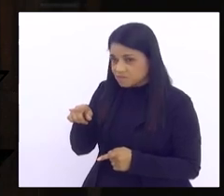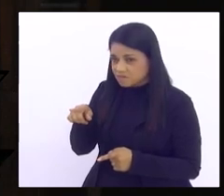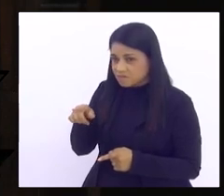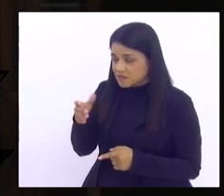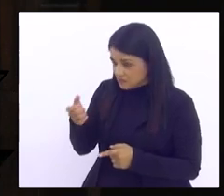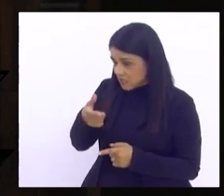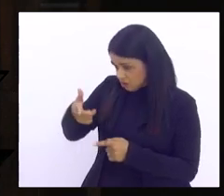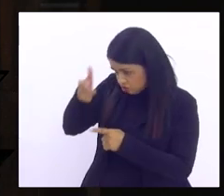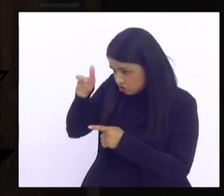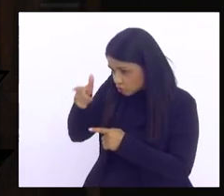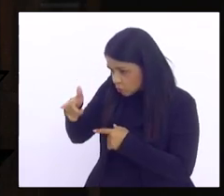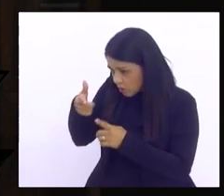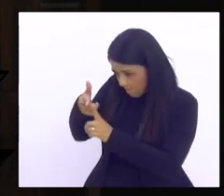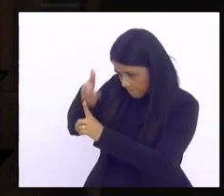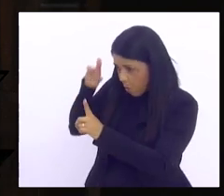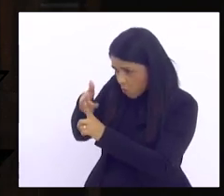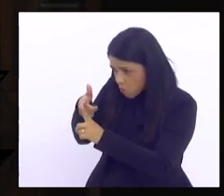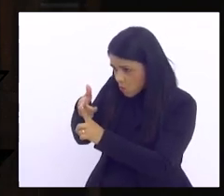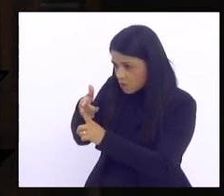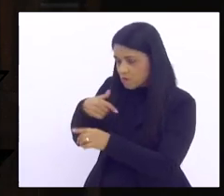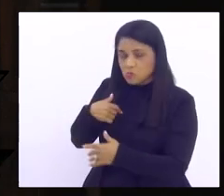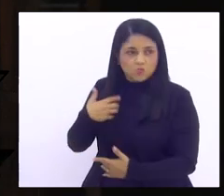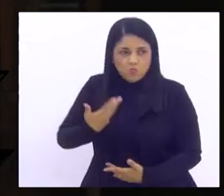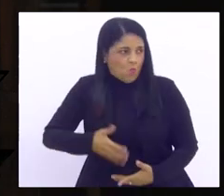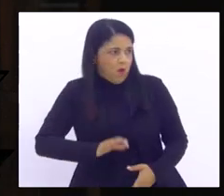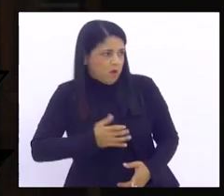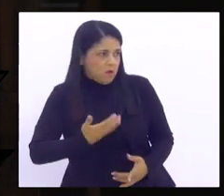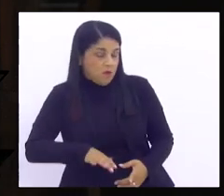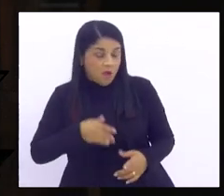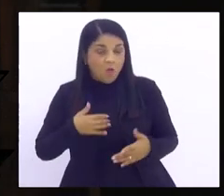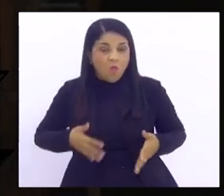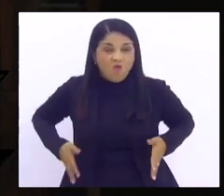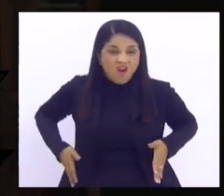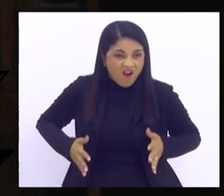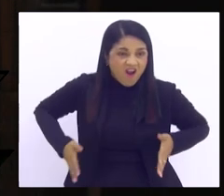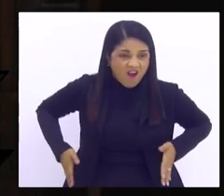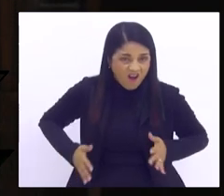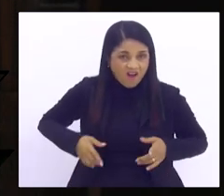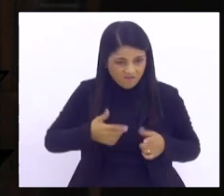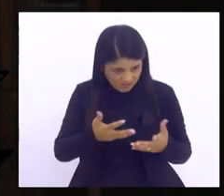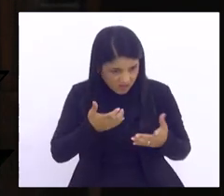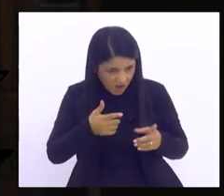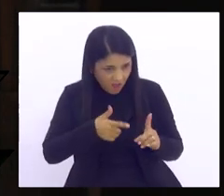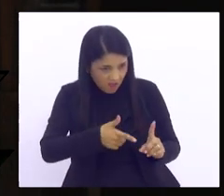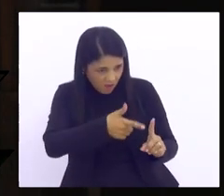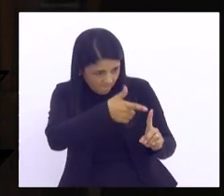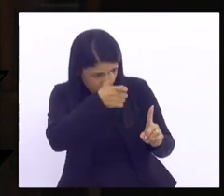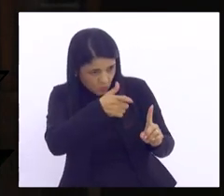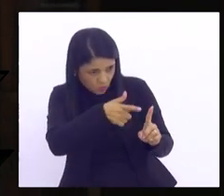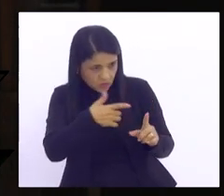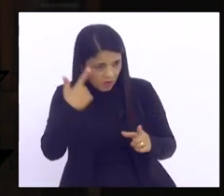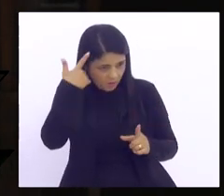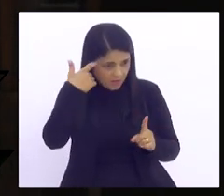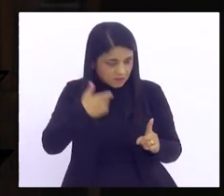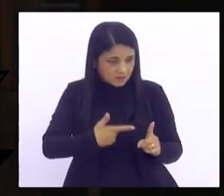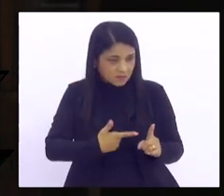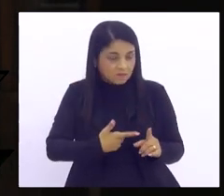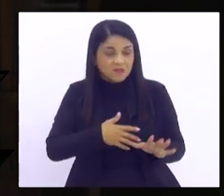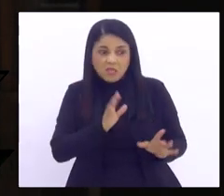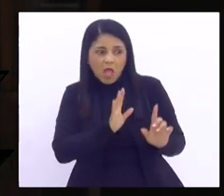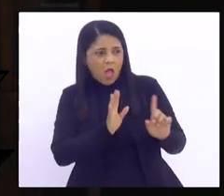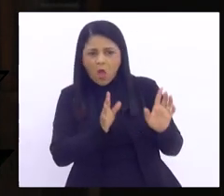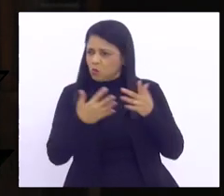tomar um tiro na cabeça? Não, aí não. Pergunte para um aleijado, escuta, você quer que eu te dê um tiro na cabeça? Pra... Não,